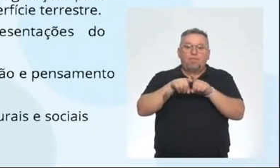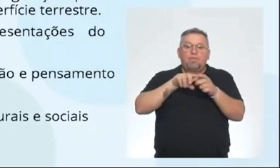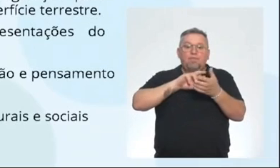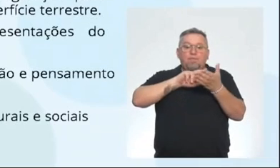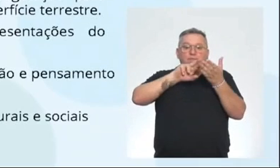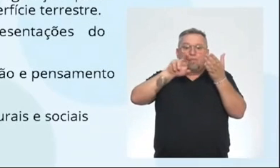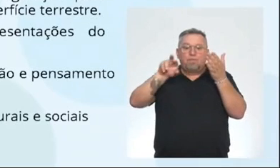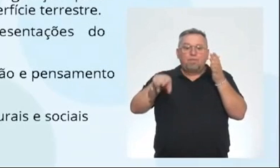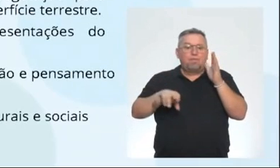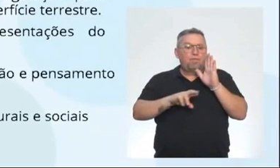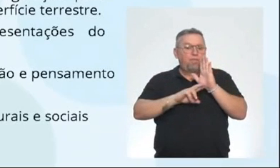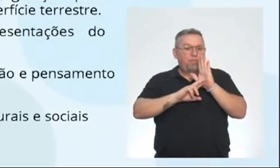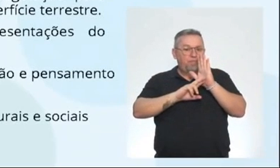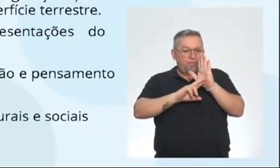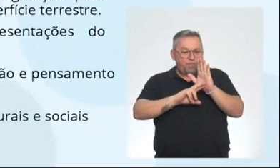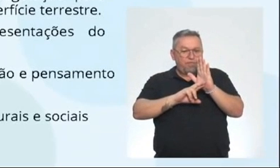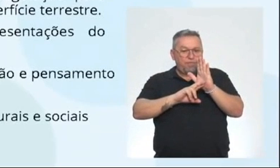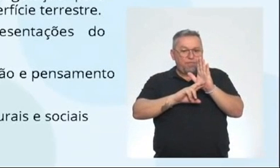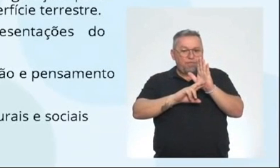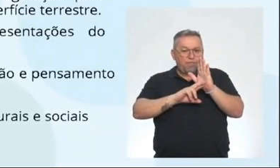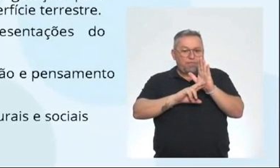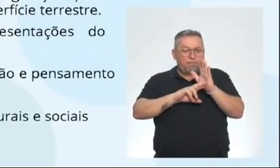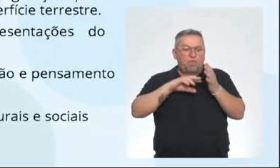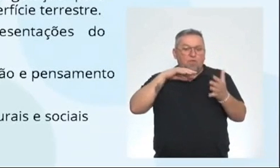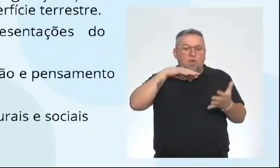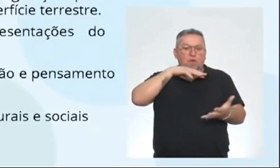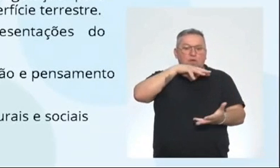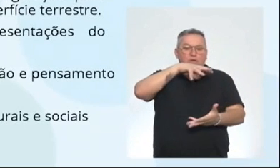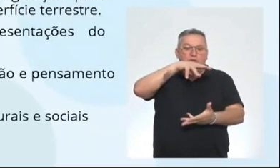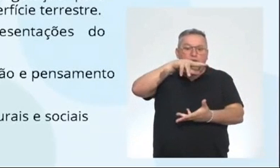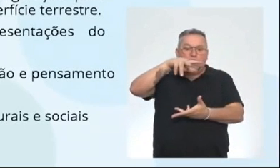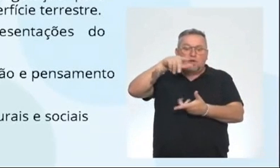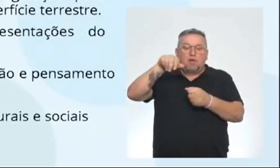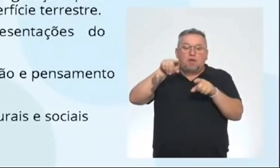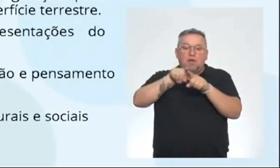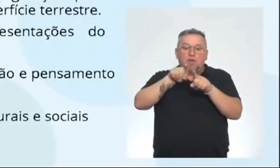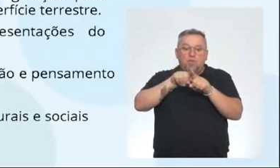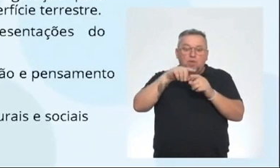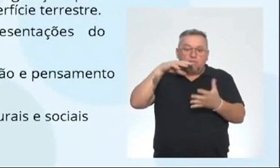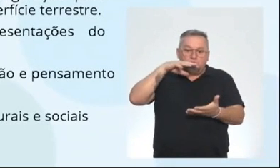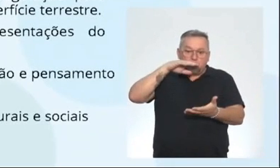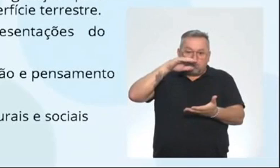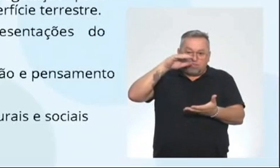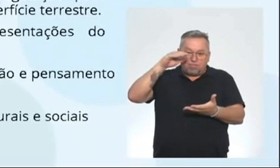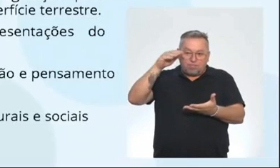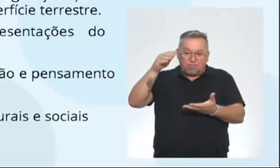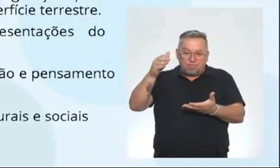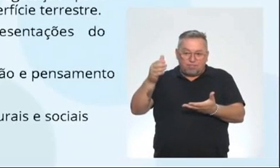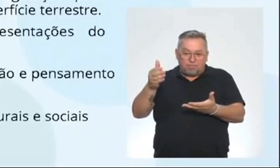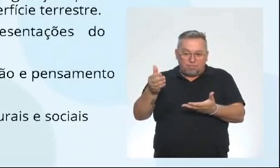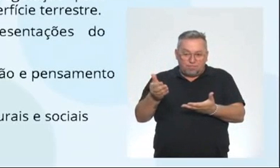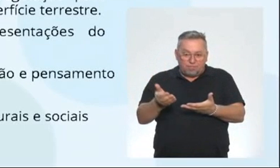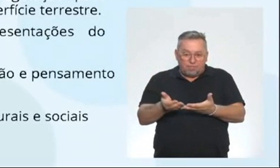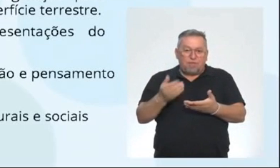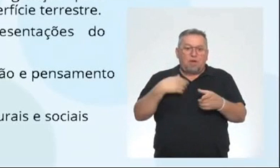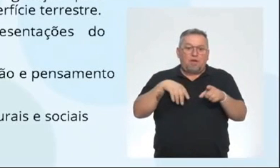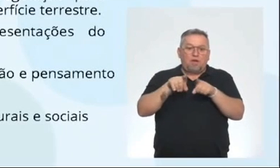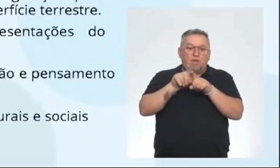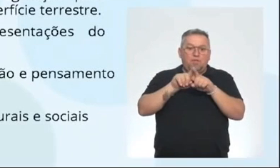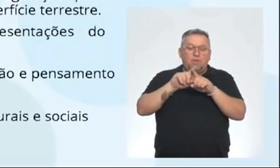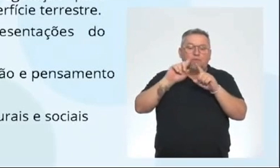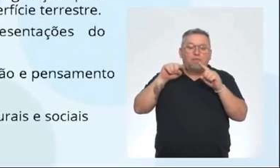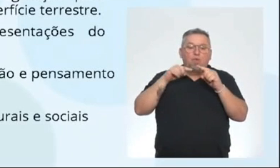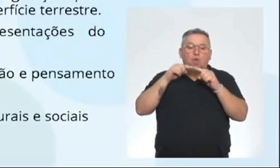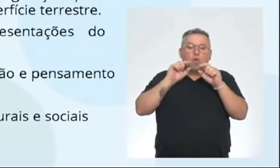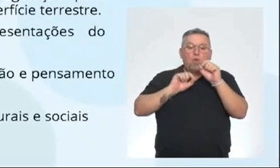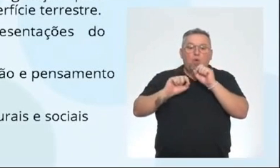diferentes representações do planeta Terra e da superfície terrestre. Unidade temática: